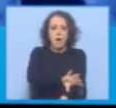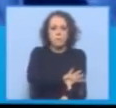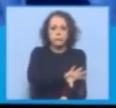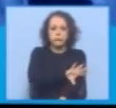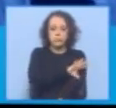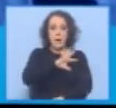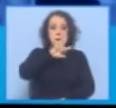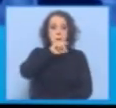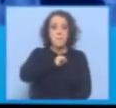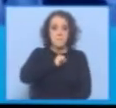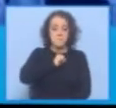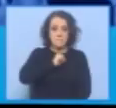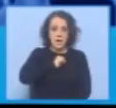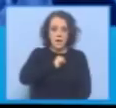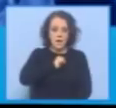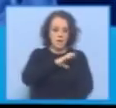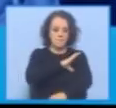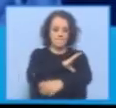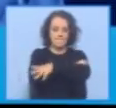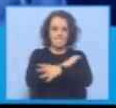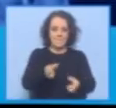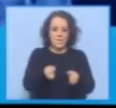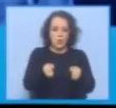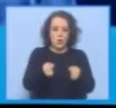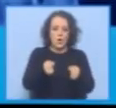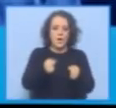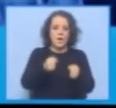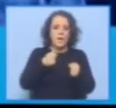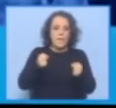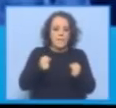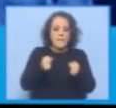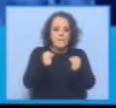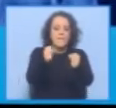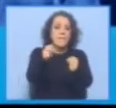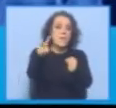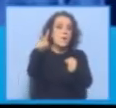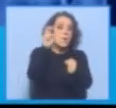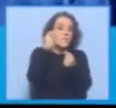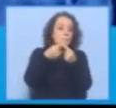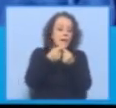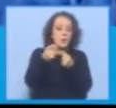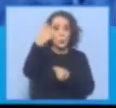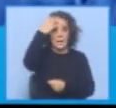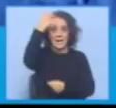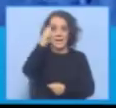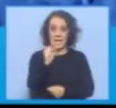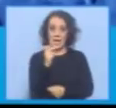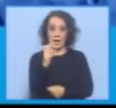que a minha mãe agarrou-me nos braços para que eu o visse mais de perto. E o rei Gaspar,